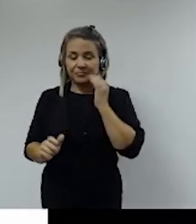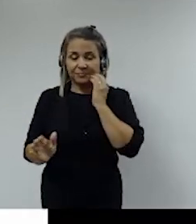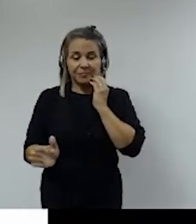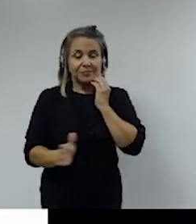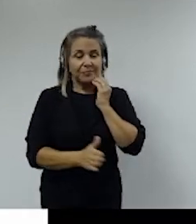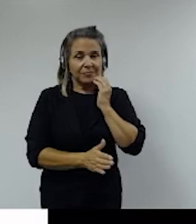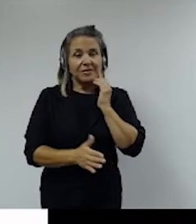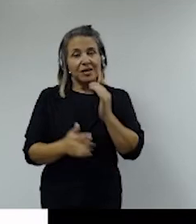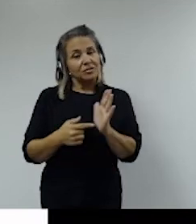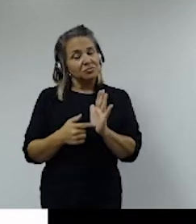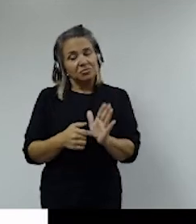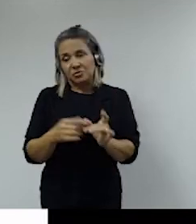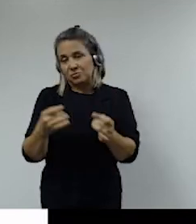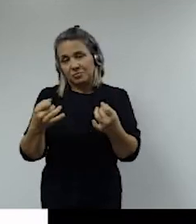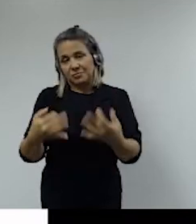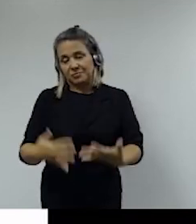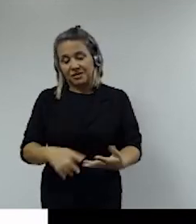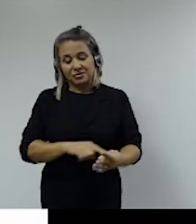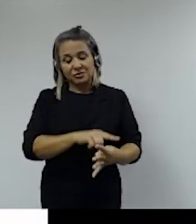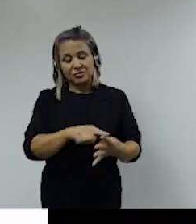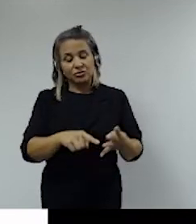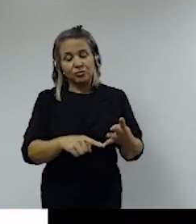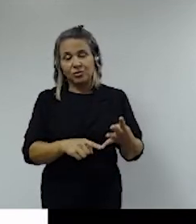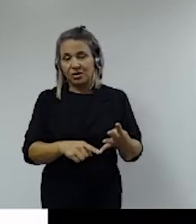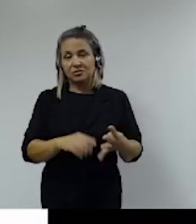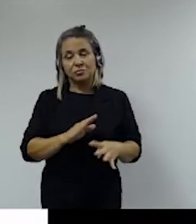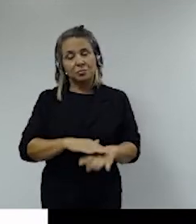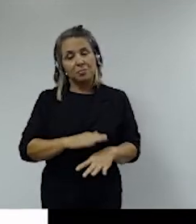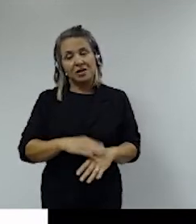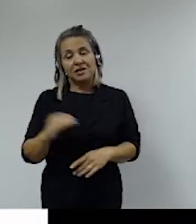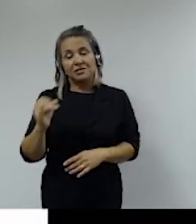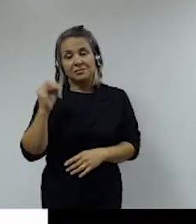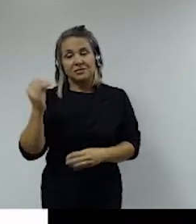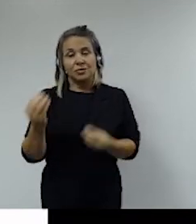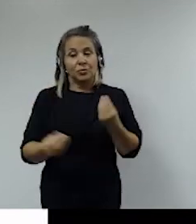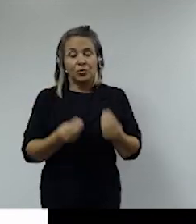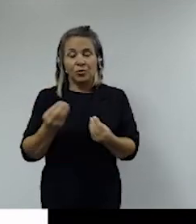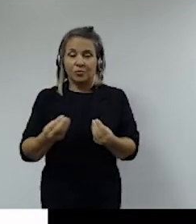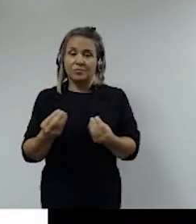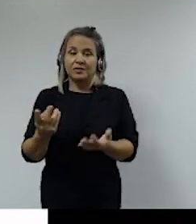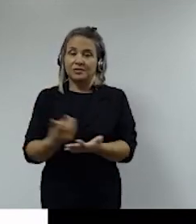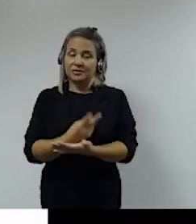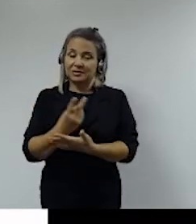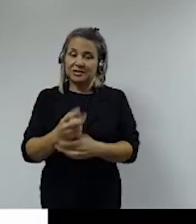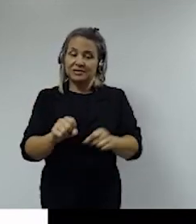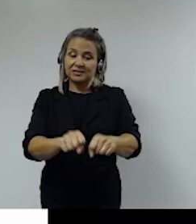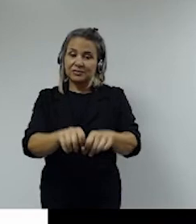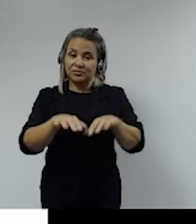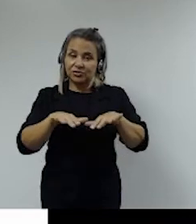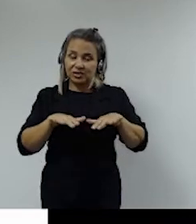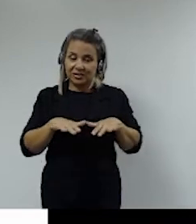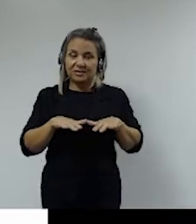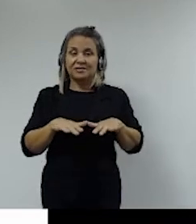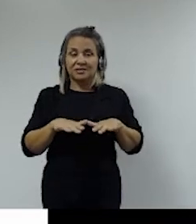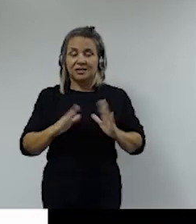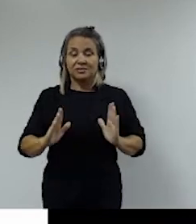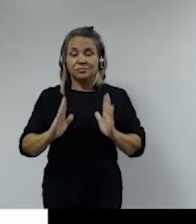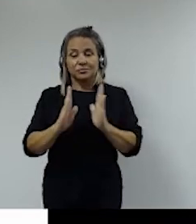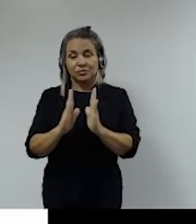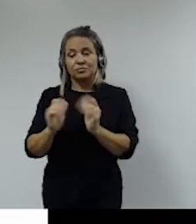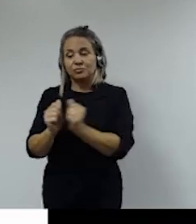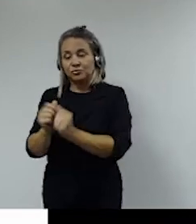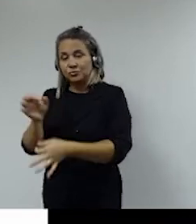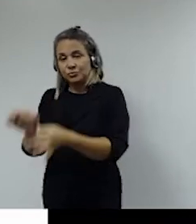o que eu queria trazer para vocês são as 4 dimensões, digamos, de como as audiências de custódia, então, previnem a tortura e maus-tratos. E a gente